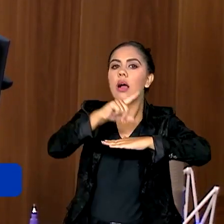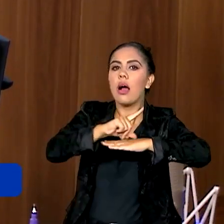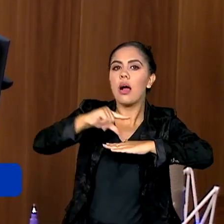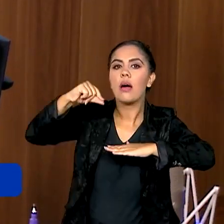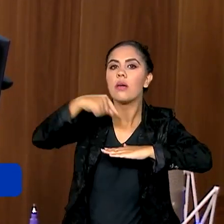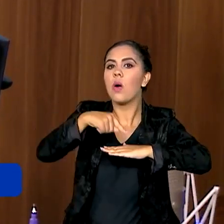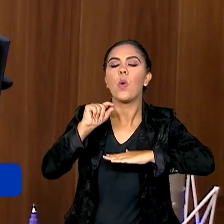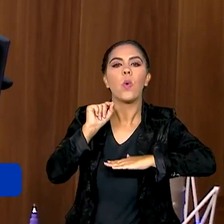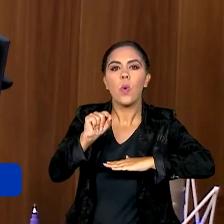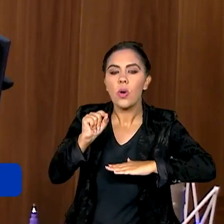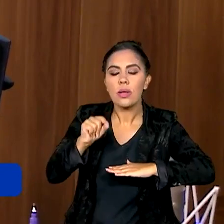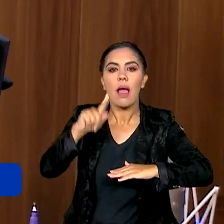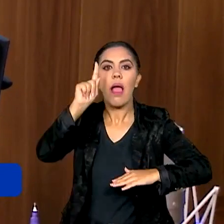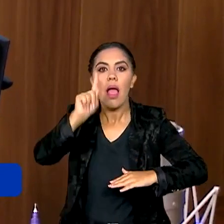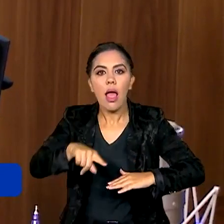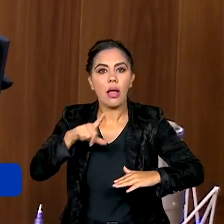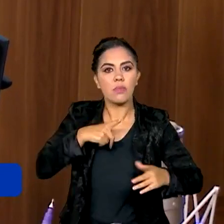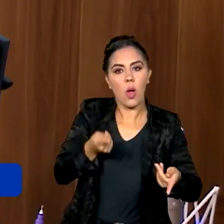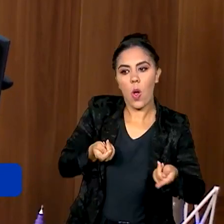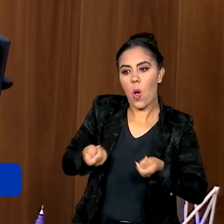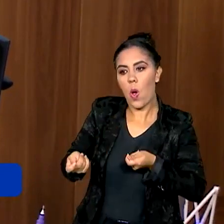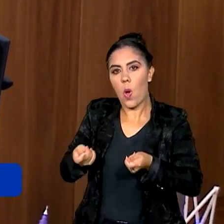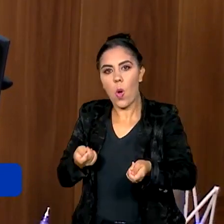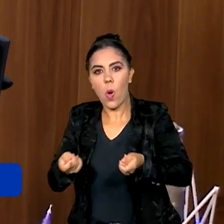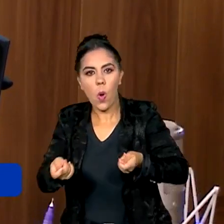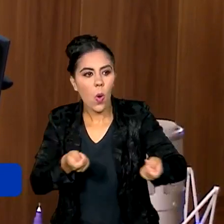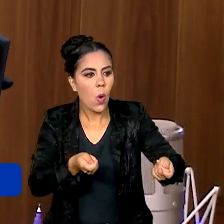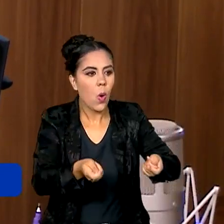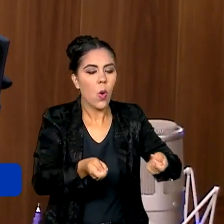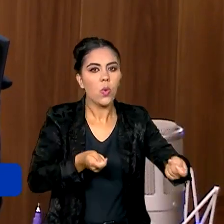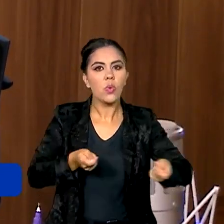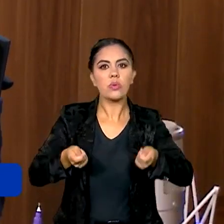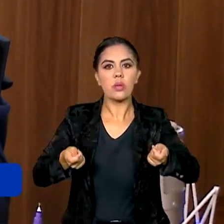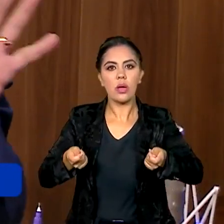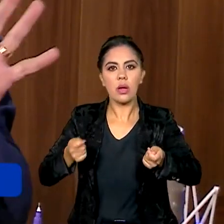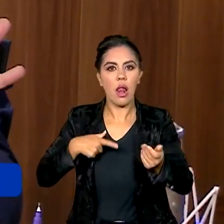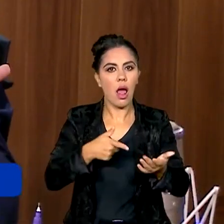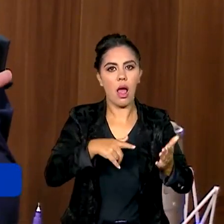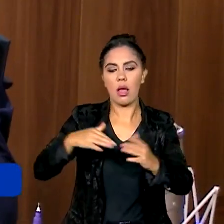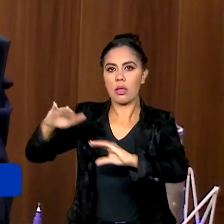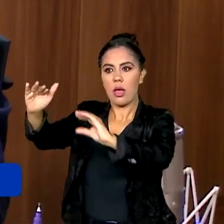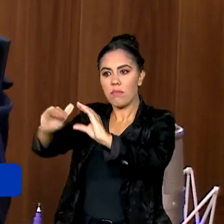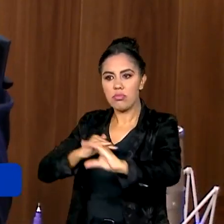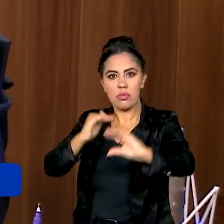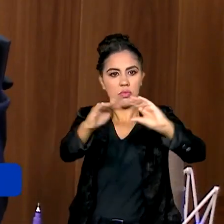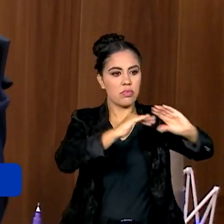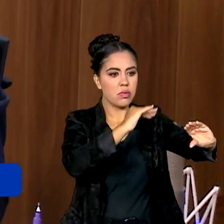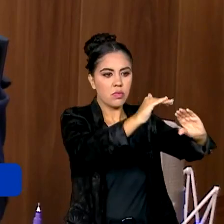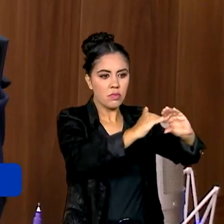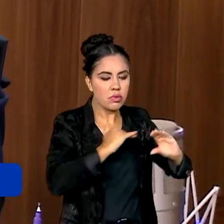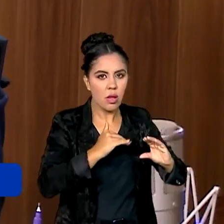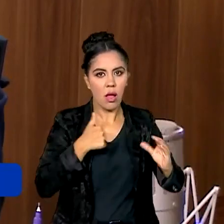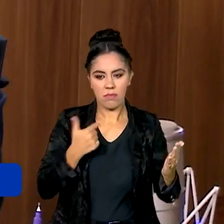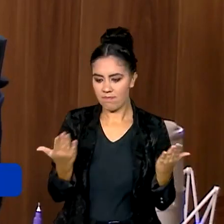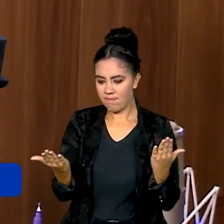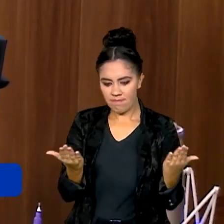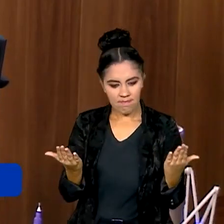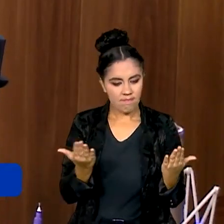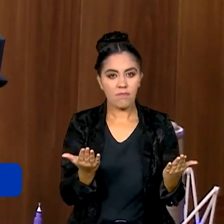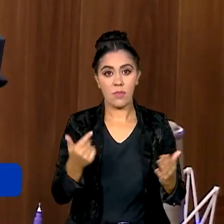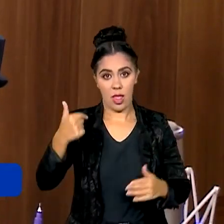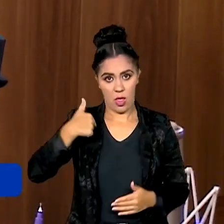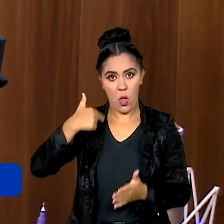o filtro, né? Você vai controlando ali o que chega e tem um olhar mais transversal. Eu comecei minha